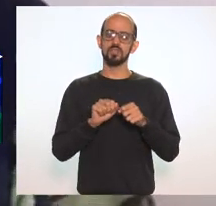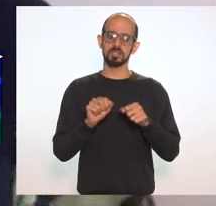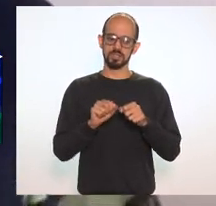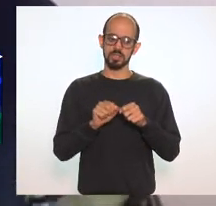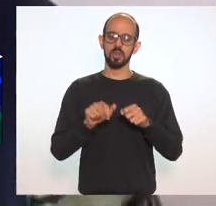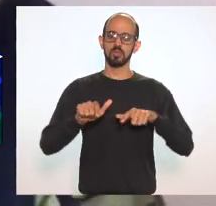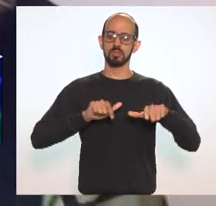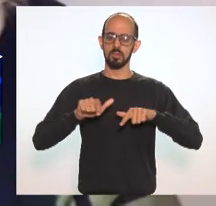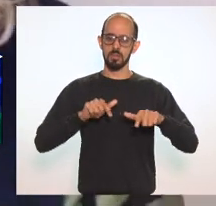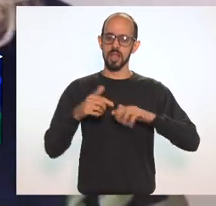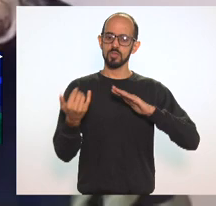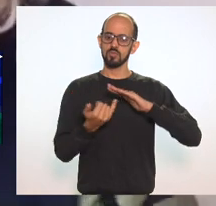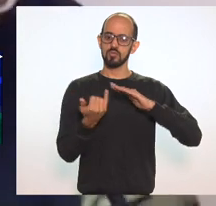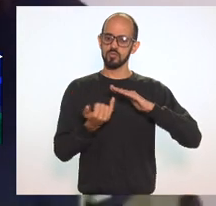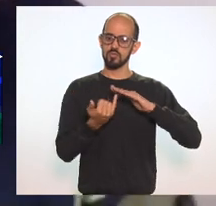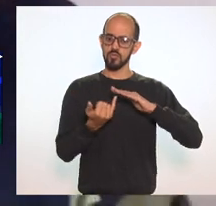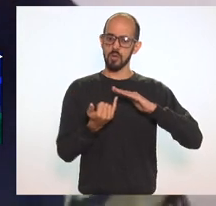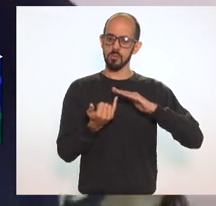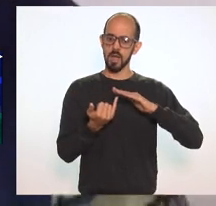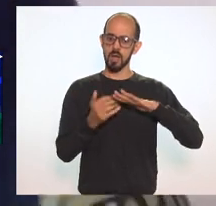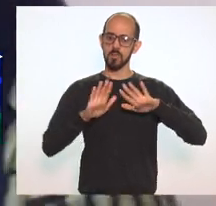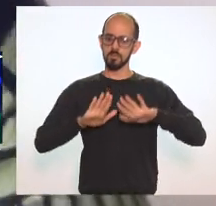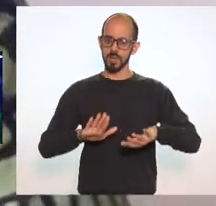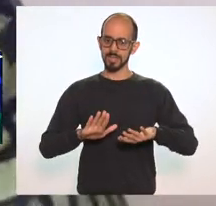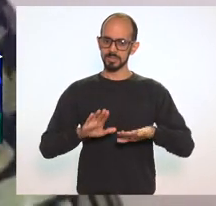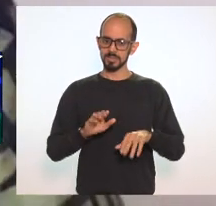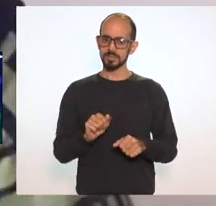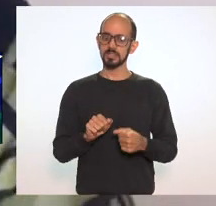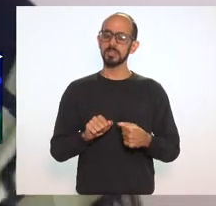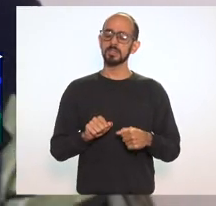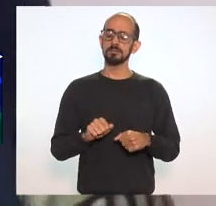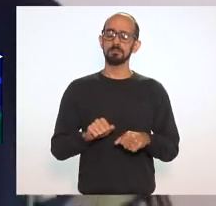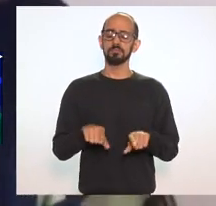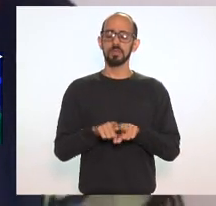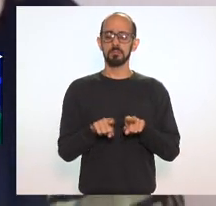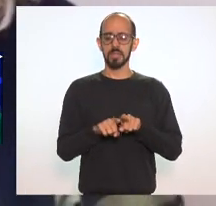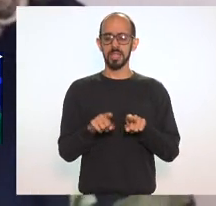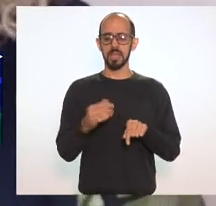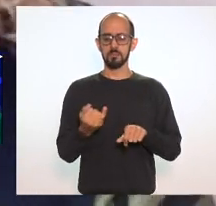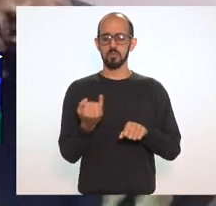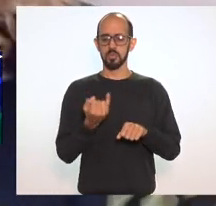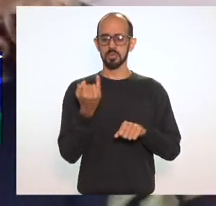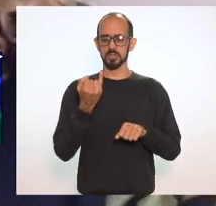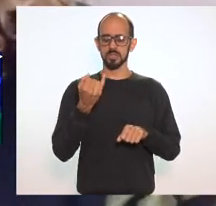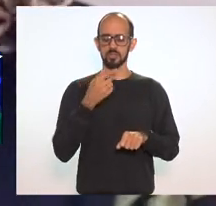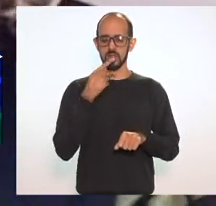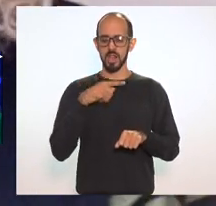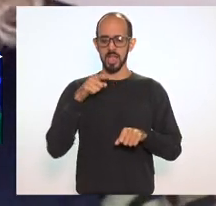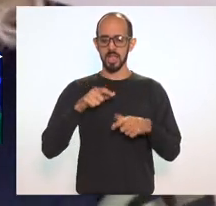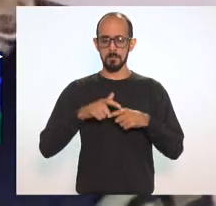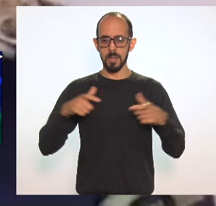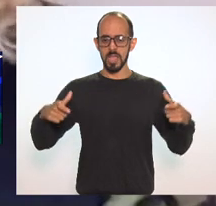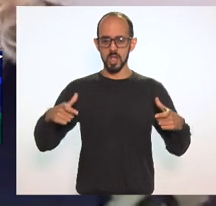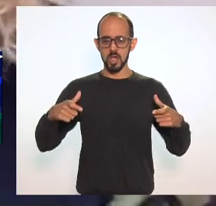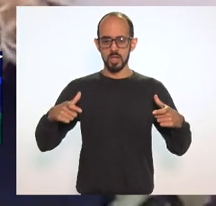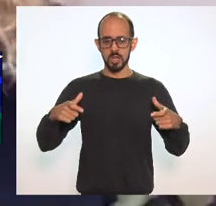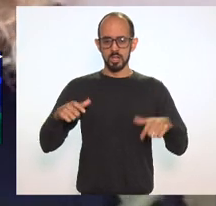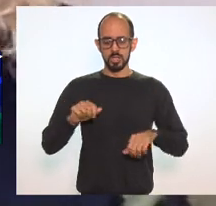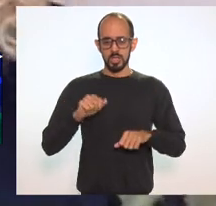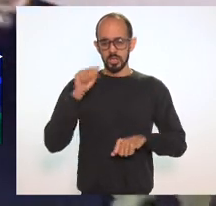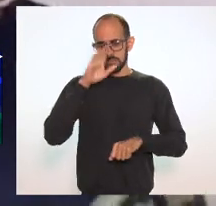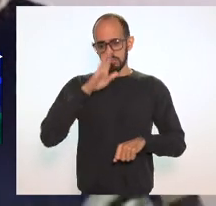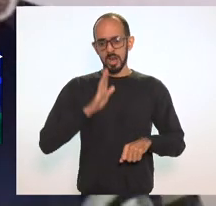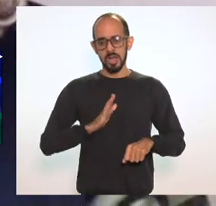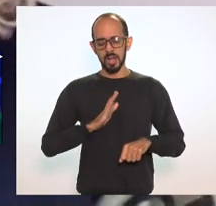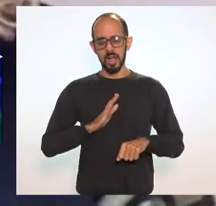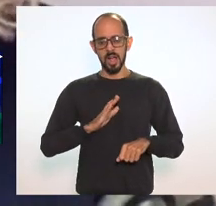empregos públicos celetistas mas é importante também que se diga que a maioria do nosso país é empreendedor da